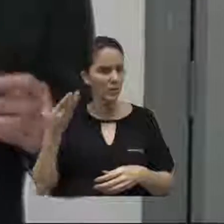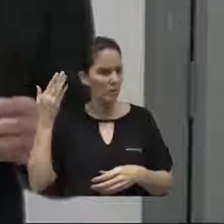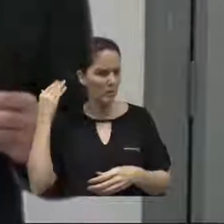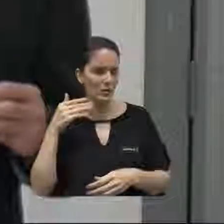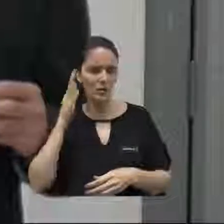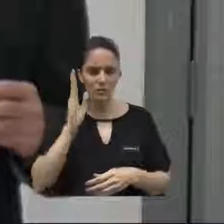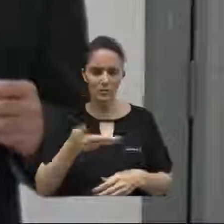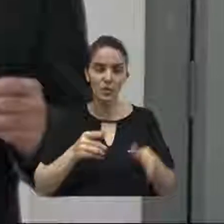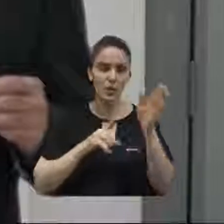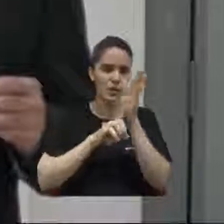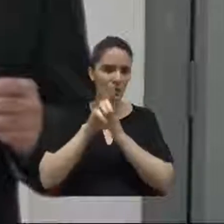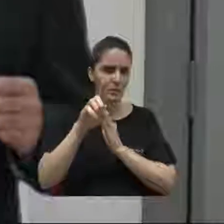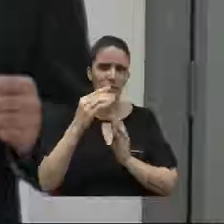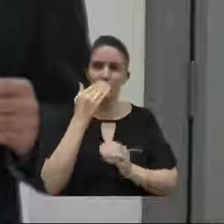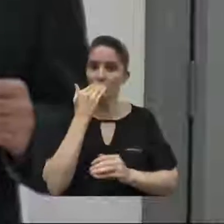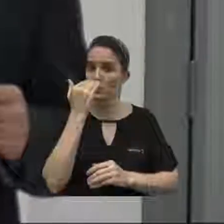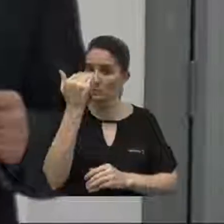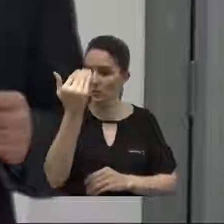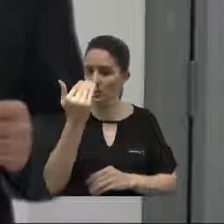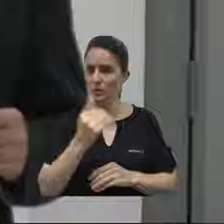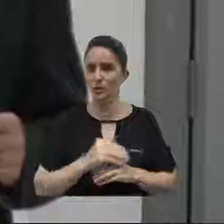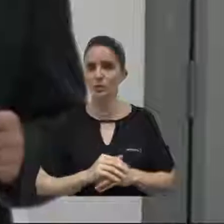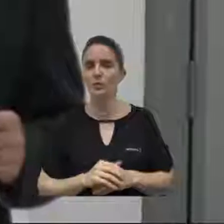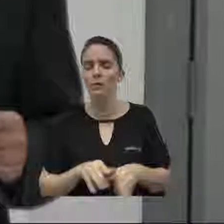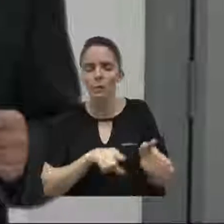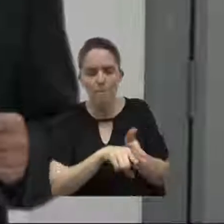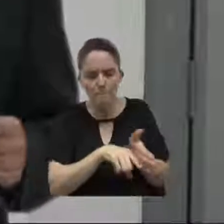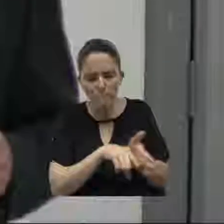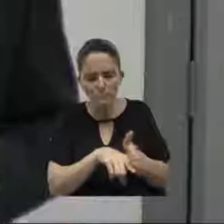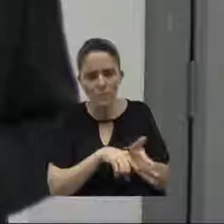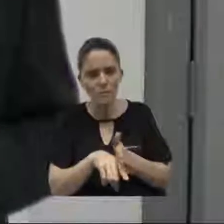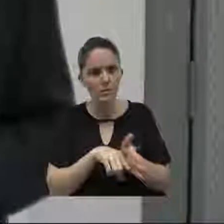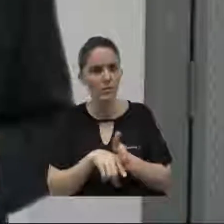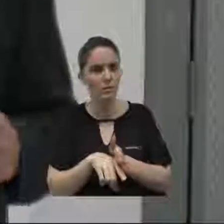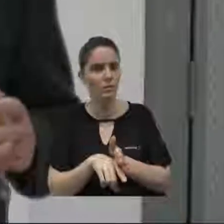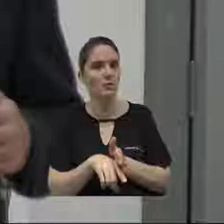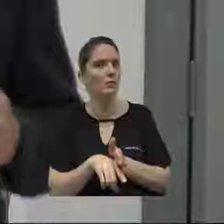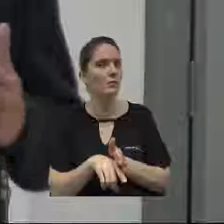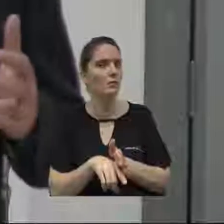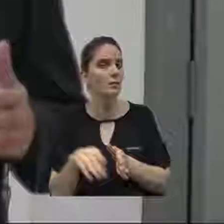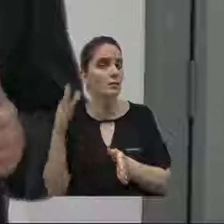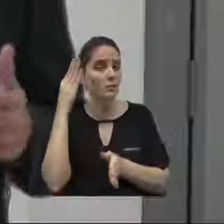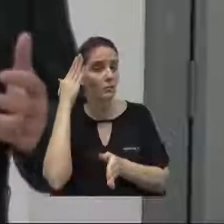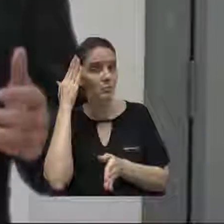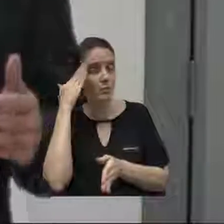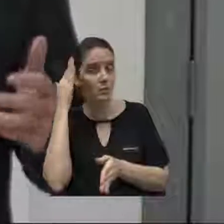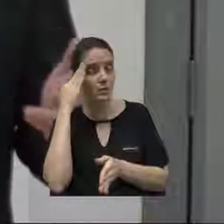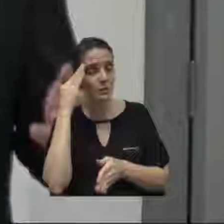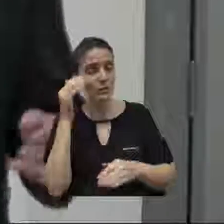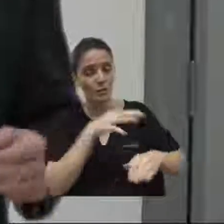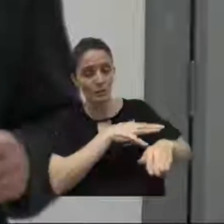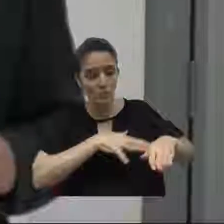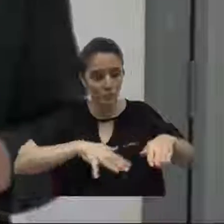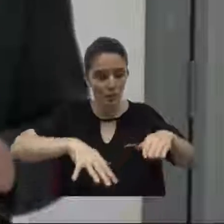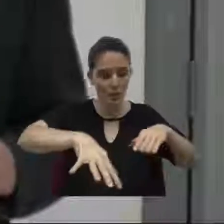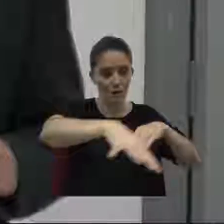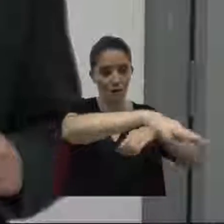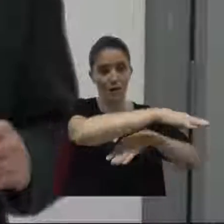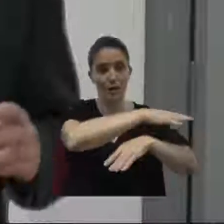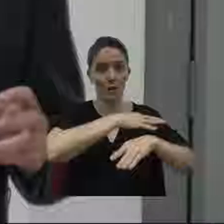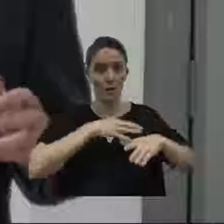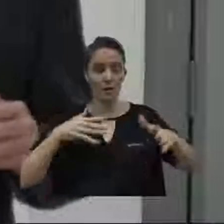solicitando um estudo, um levantamento para poder fazer uma área de lazer,